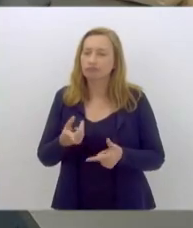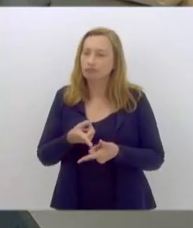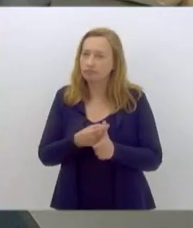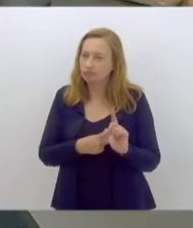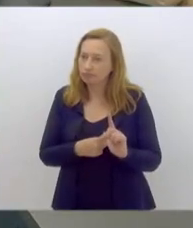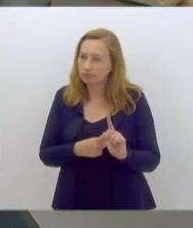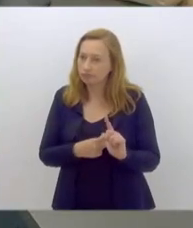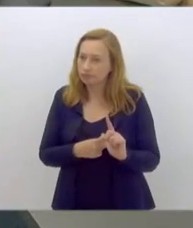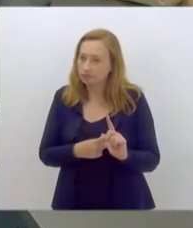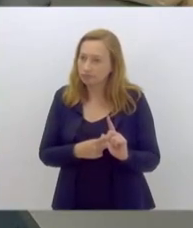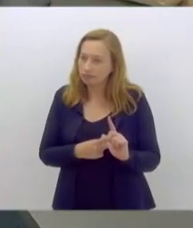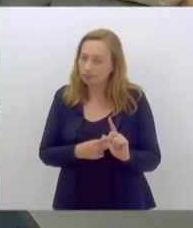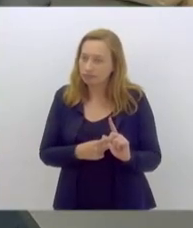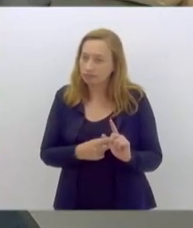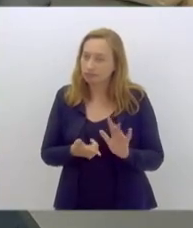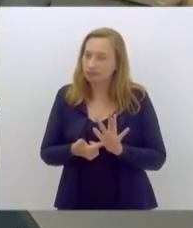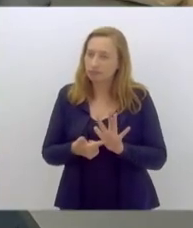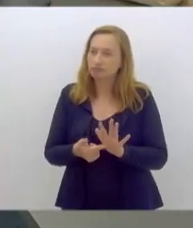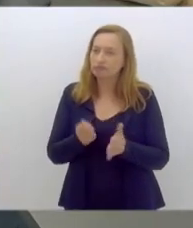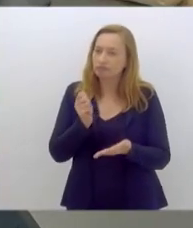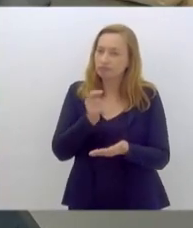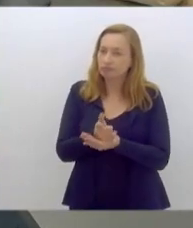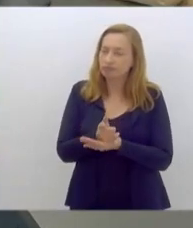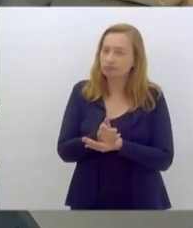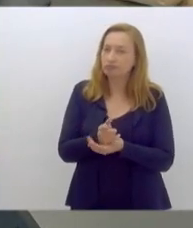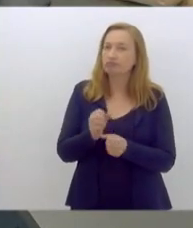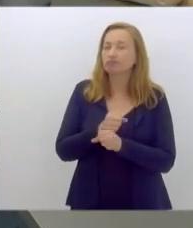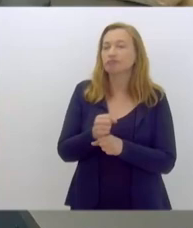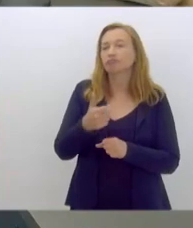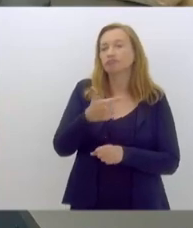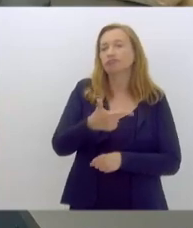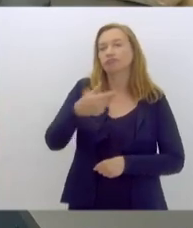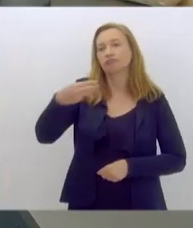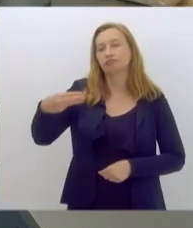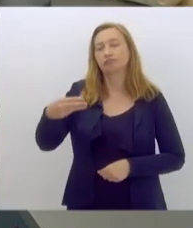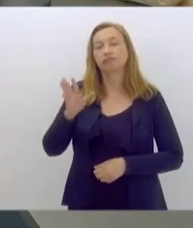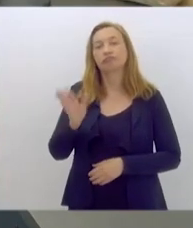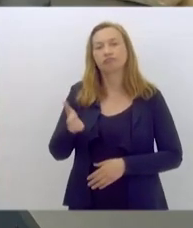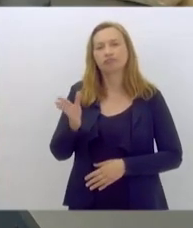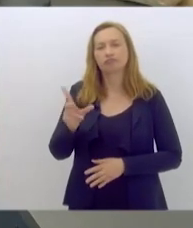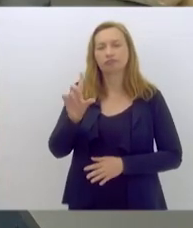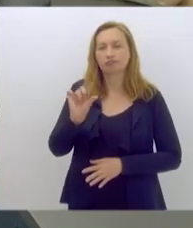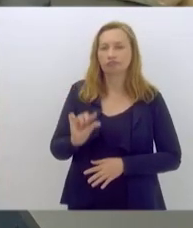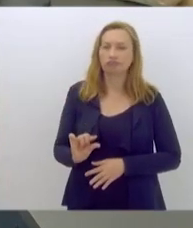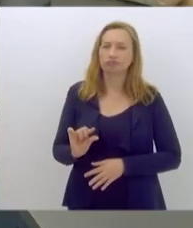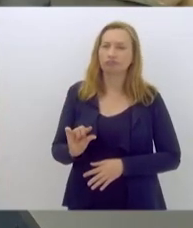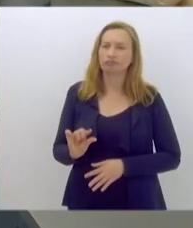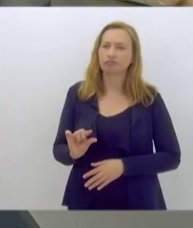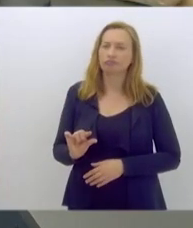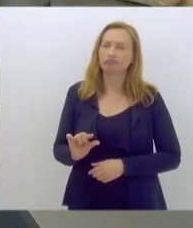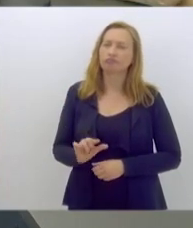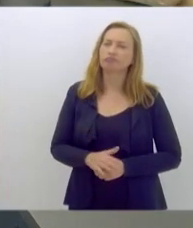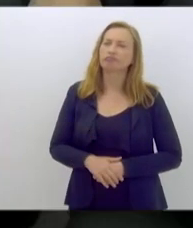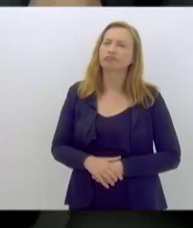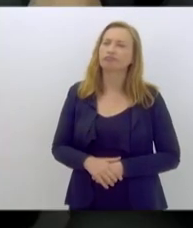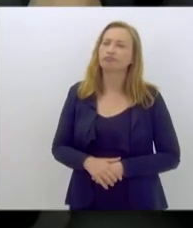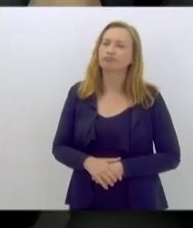a dívida que consta lá de pagamento no ano de 3 ela já está deduzida da